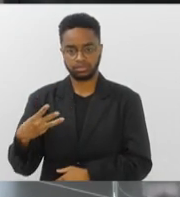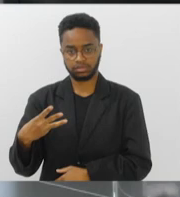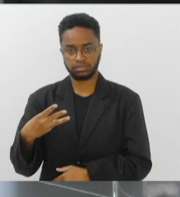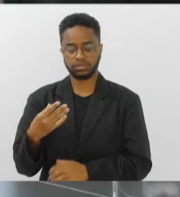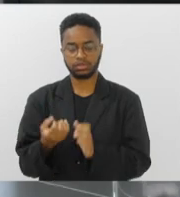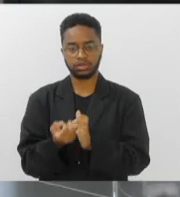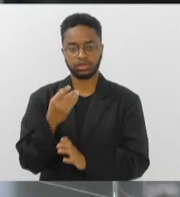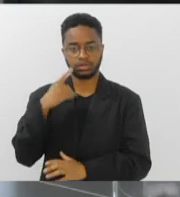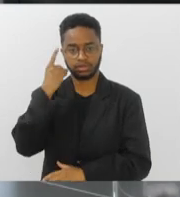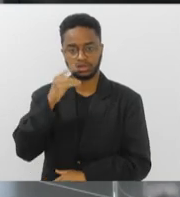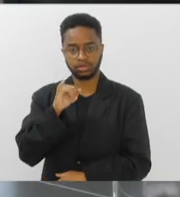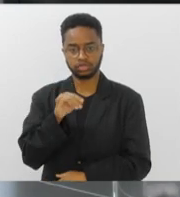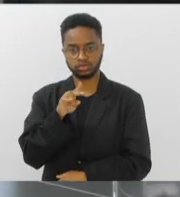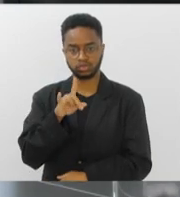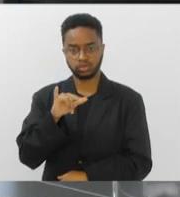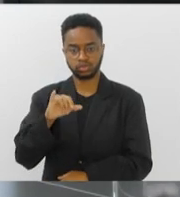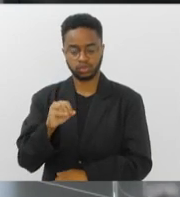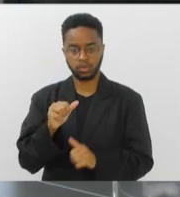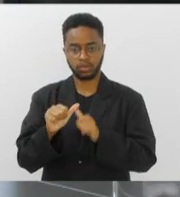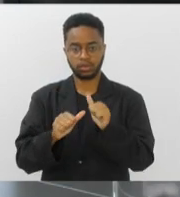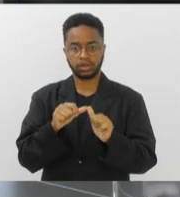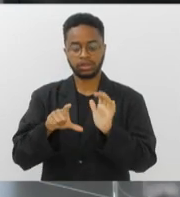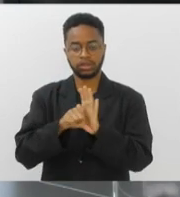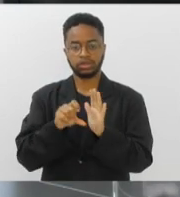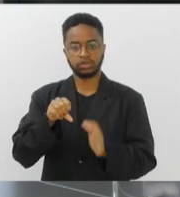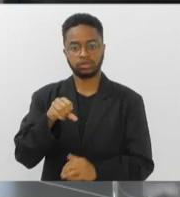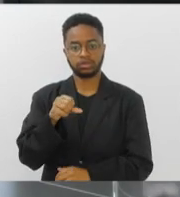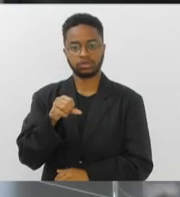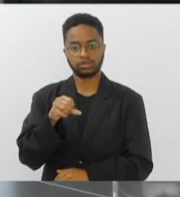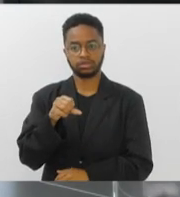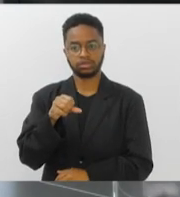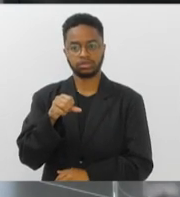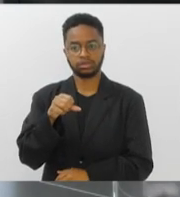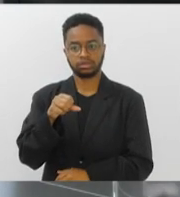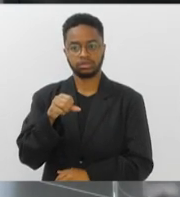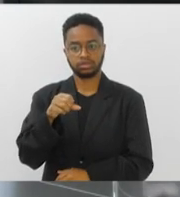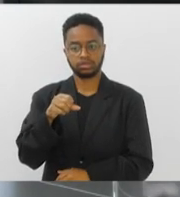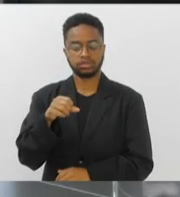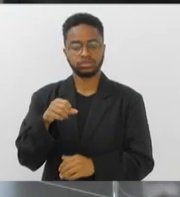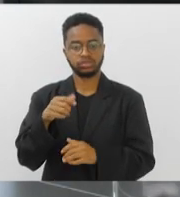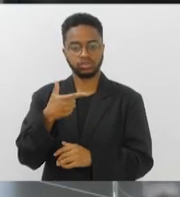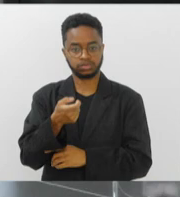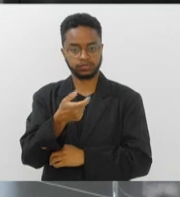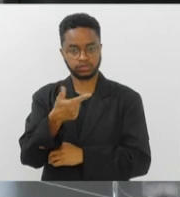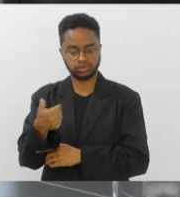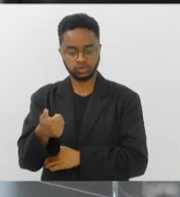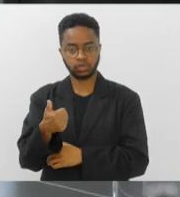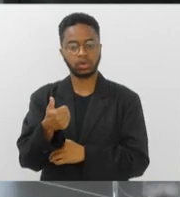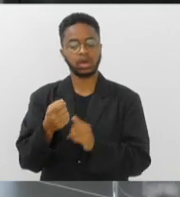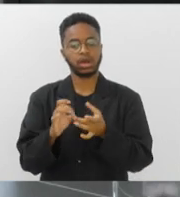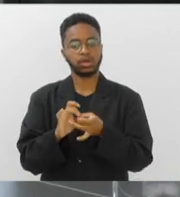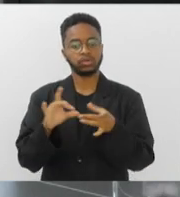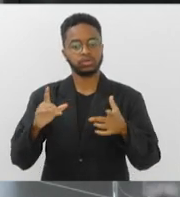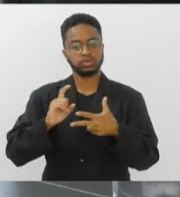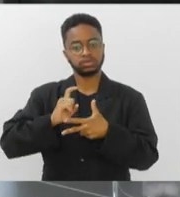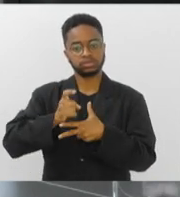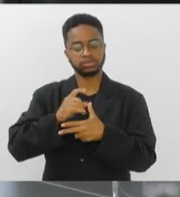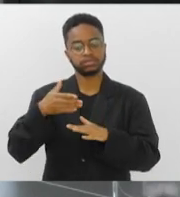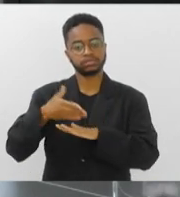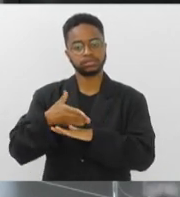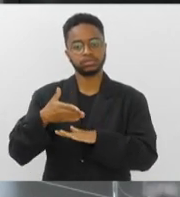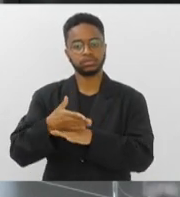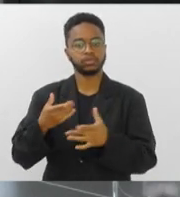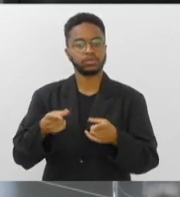deputado Júlio Rocha, que altera a lei 9.447 de 3 de novembro de 21, que autoriza o Poder Executivo a participar de consórcios intermunicipais de